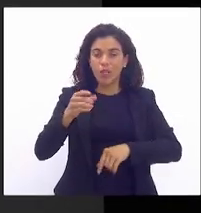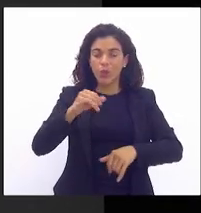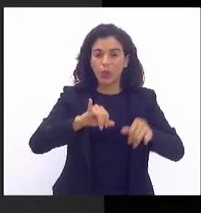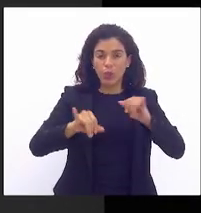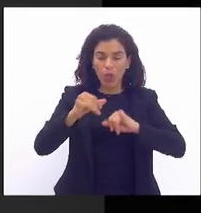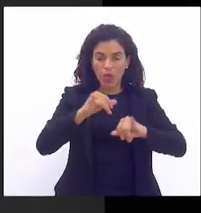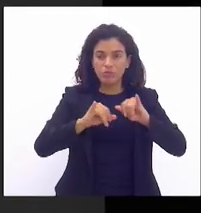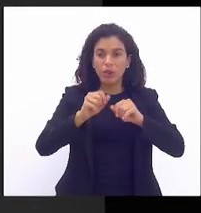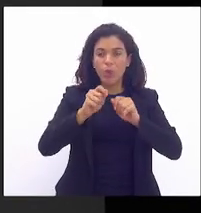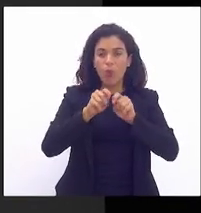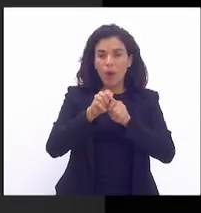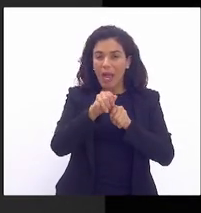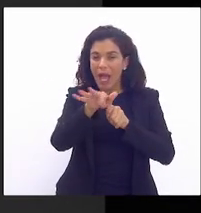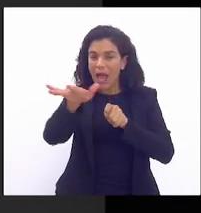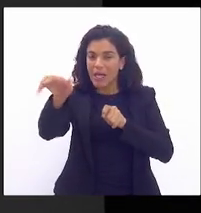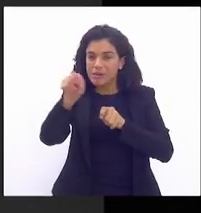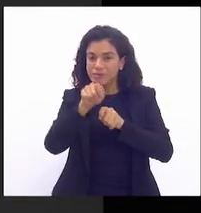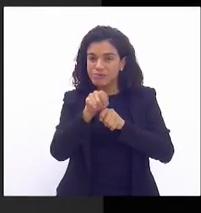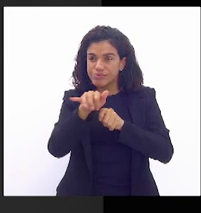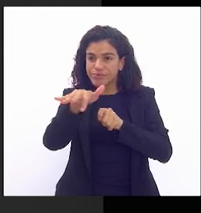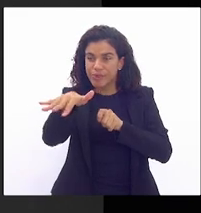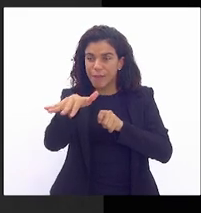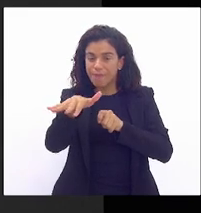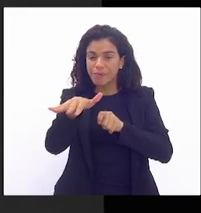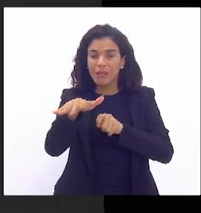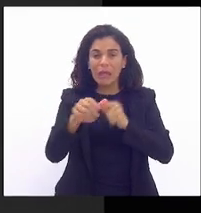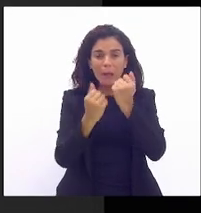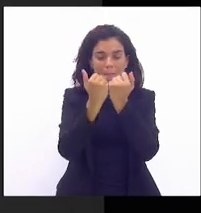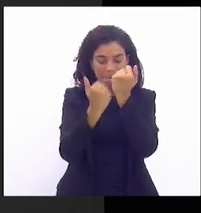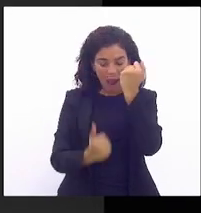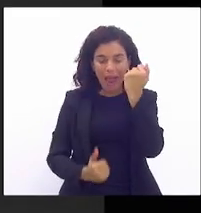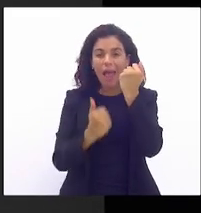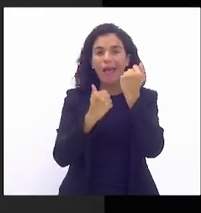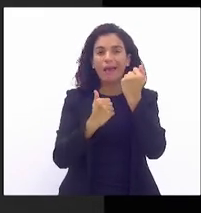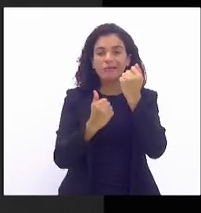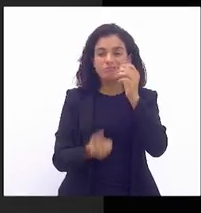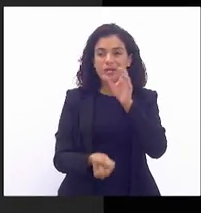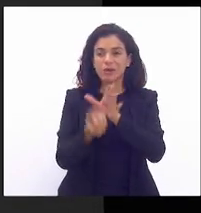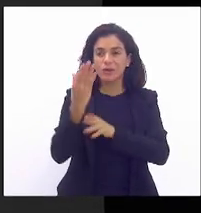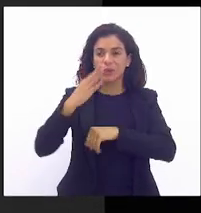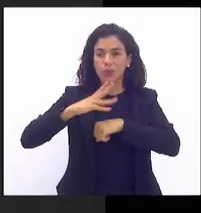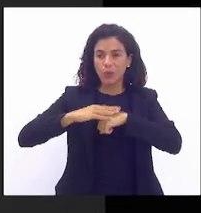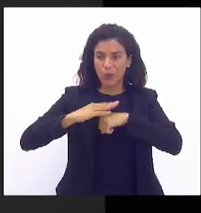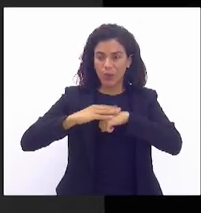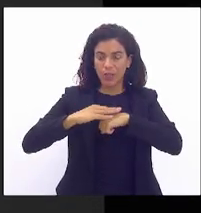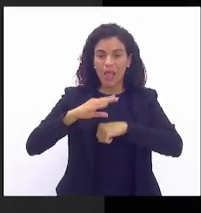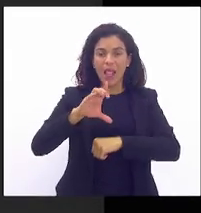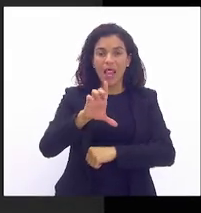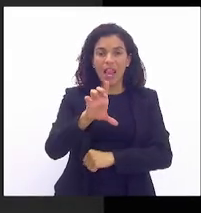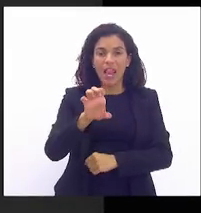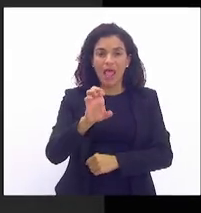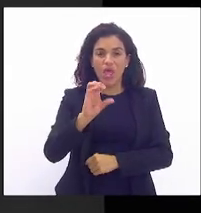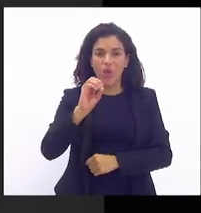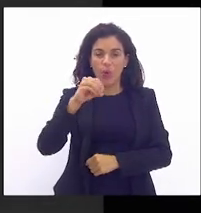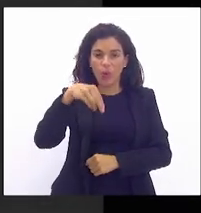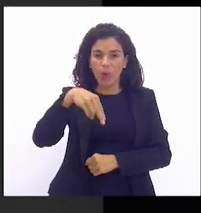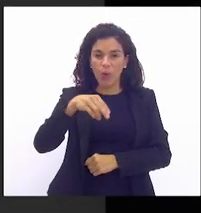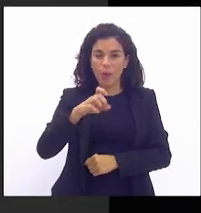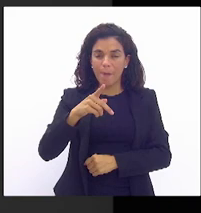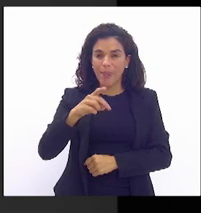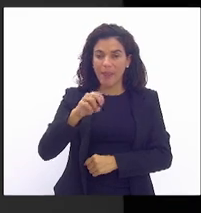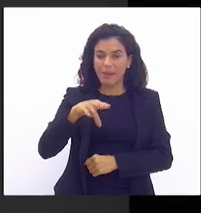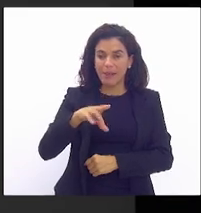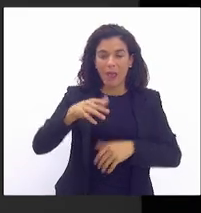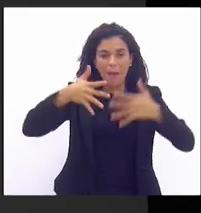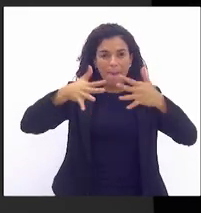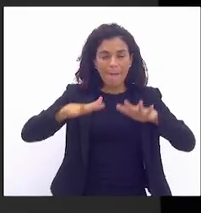quebra os glóbulos brancos, o sistema imunológico e gera essa doença terrível leucopenia, que quebra a imunidade